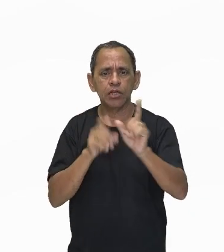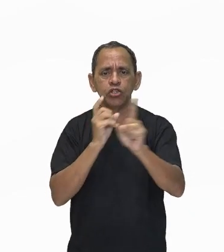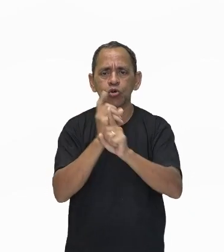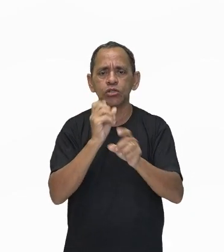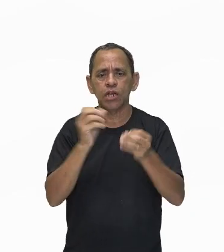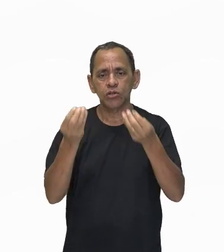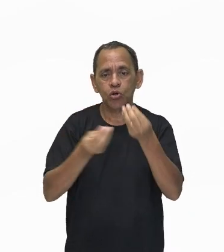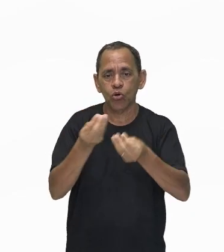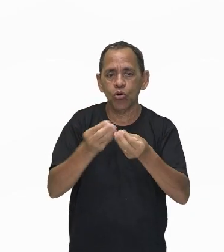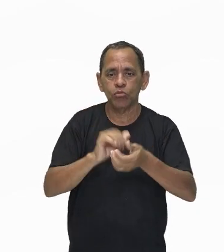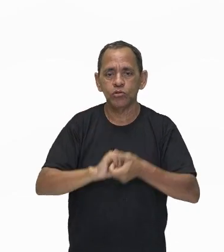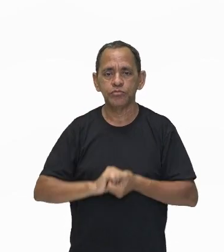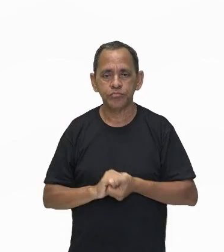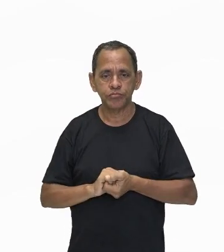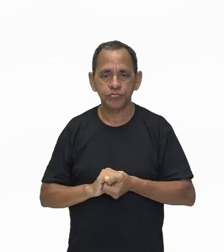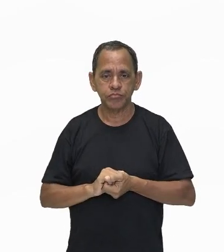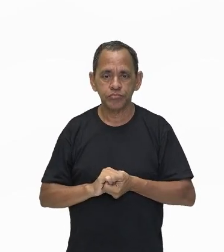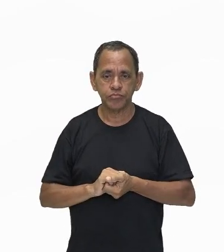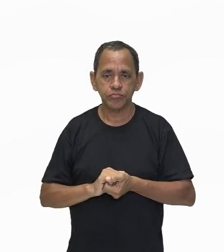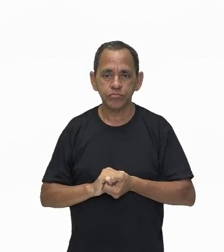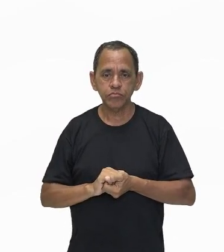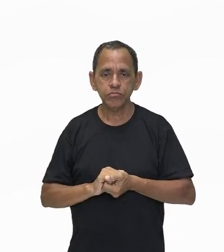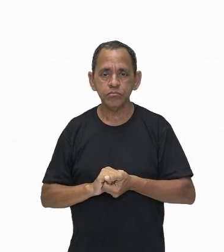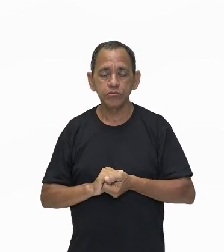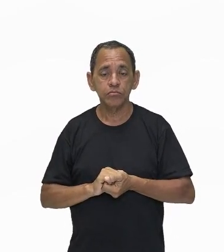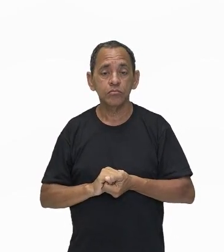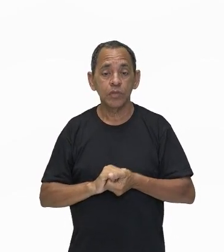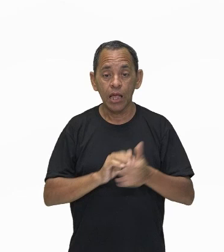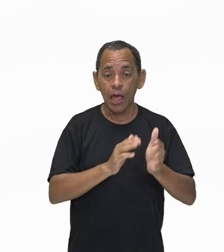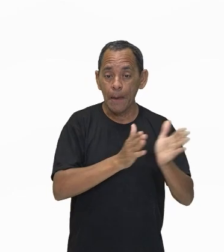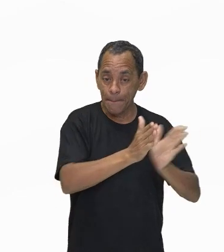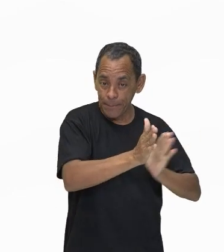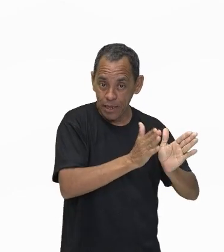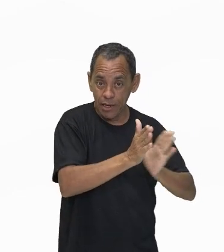para todos os anos desde